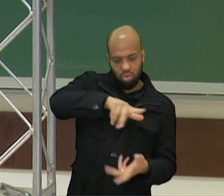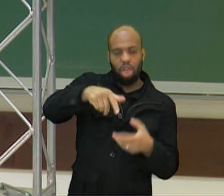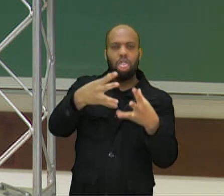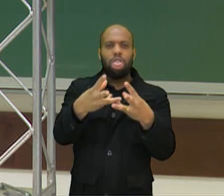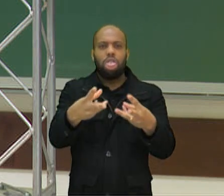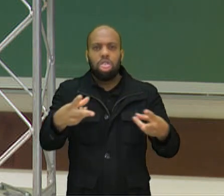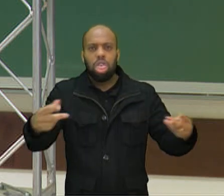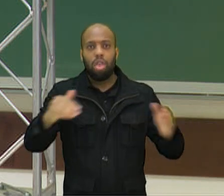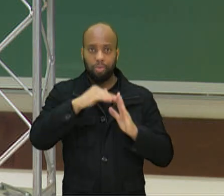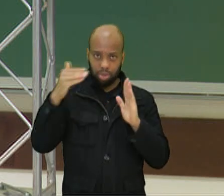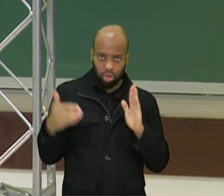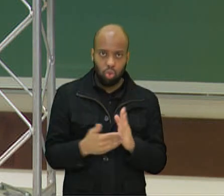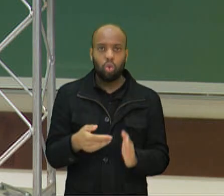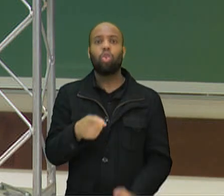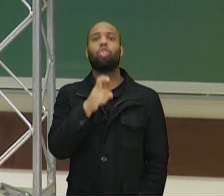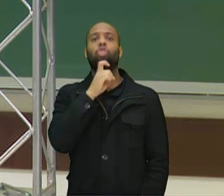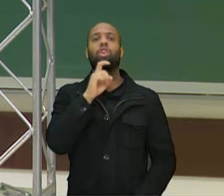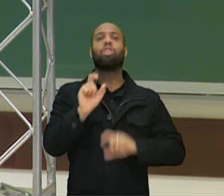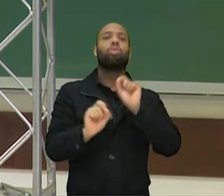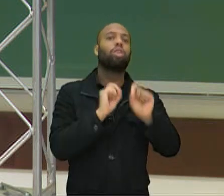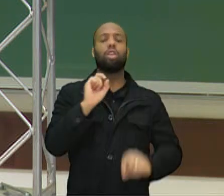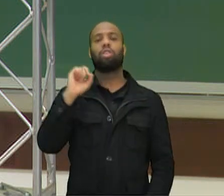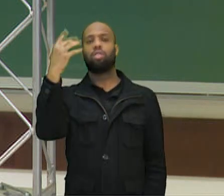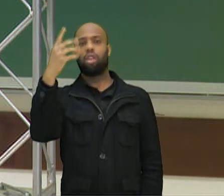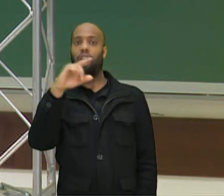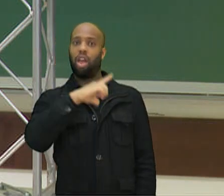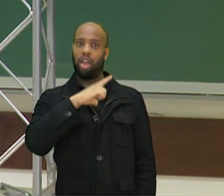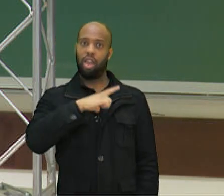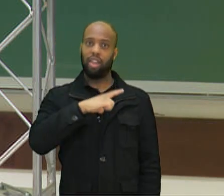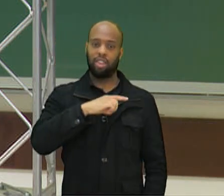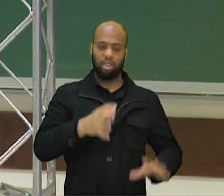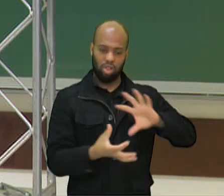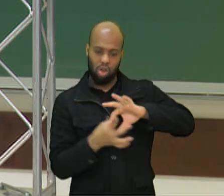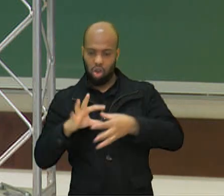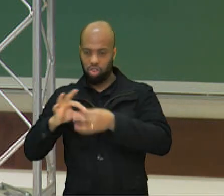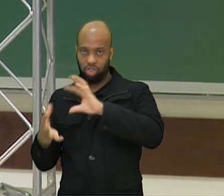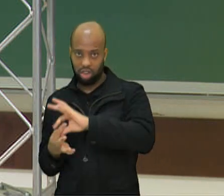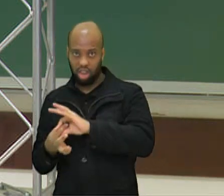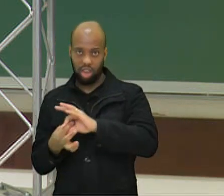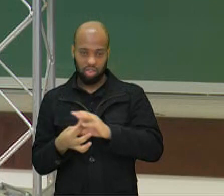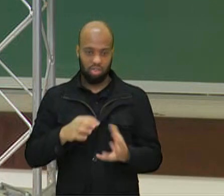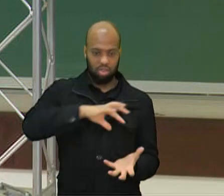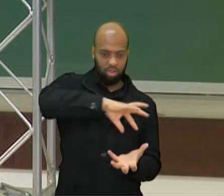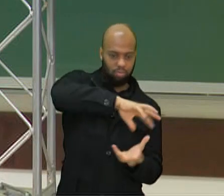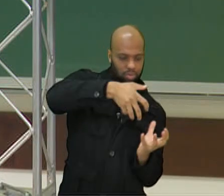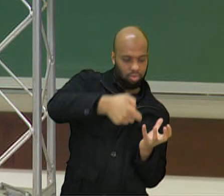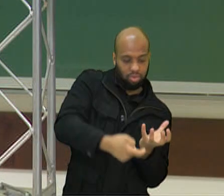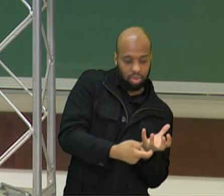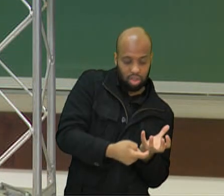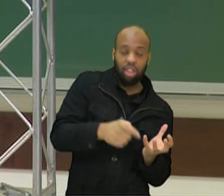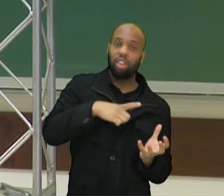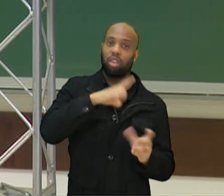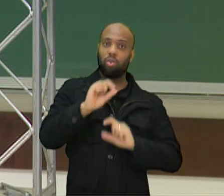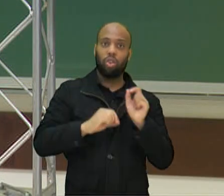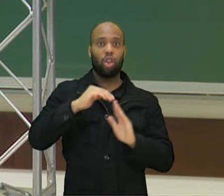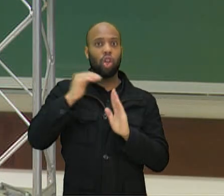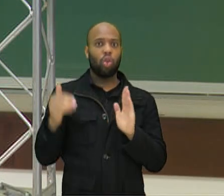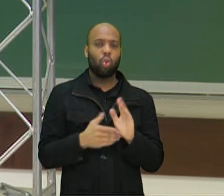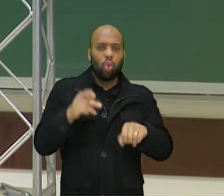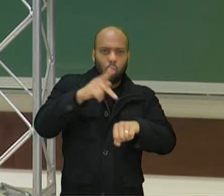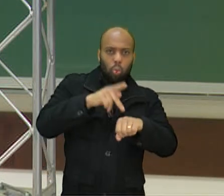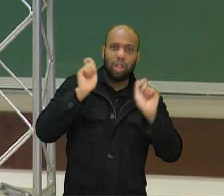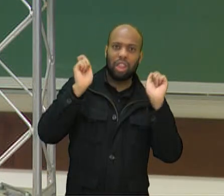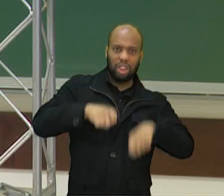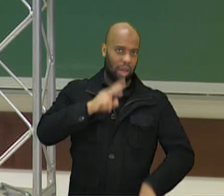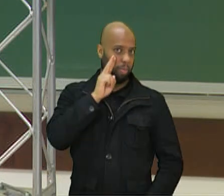derretimento de todo o gelo, nós teremos o continente Antártida ficando visível toda a sua parte rochosa, o seu